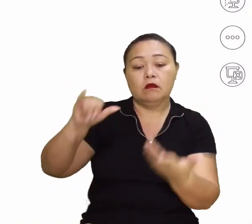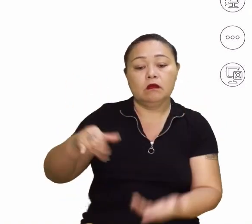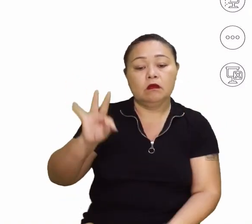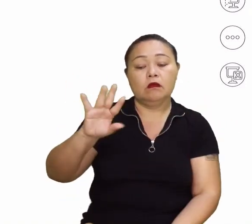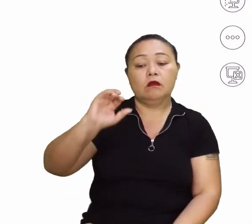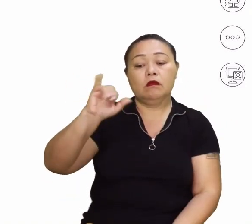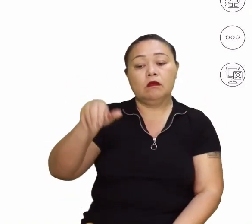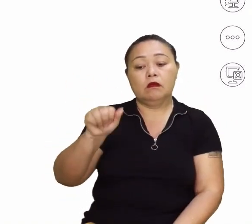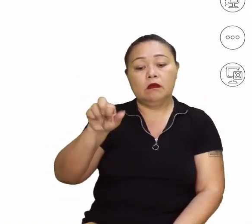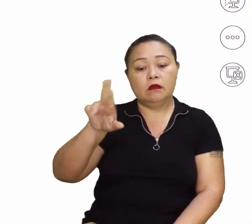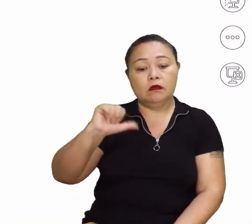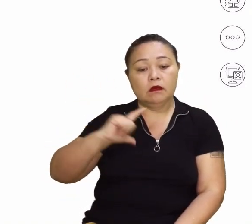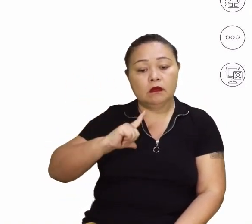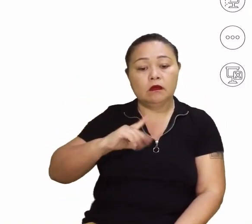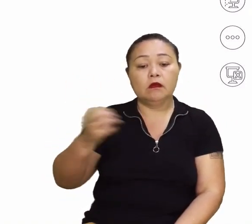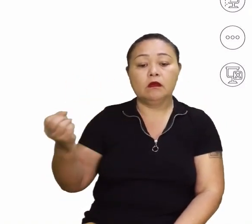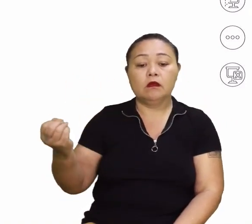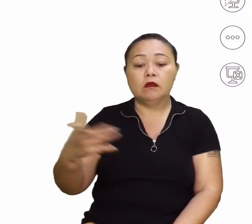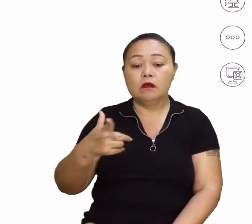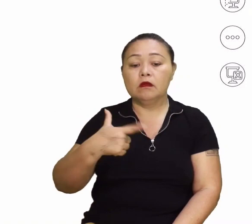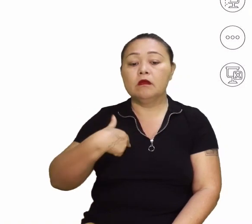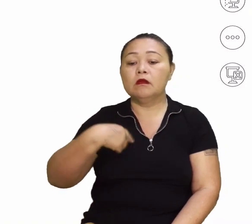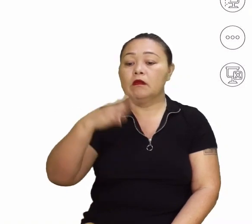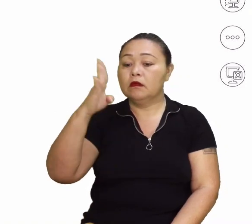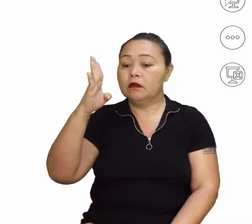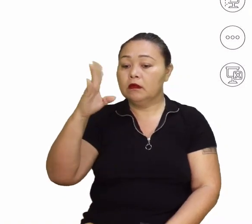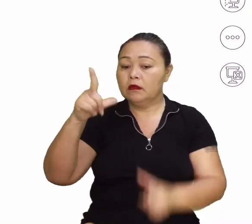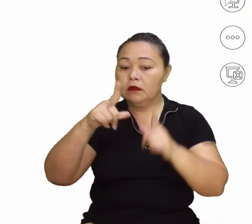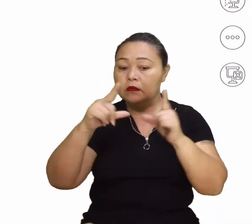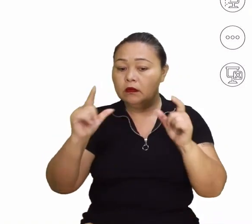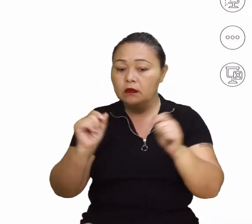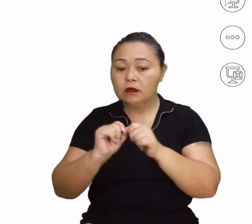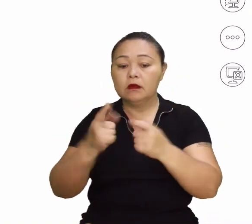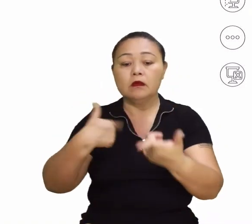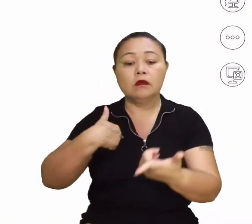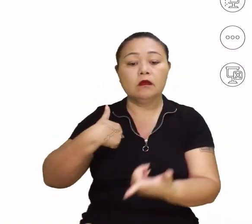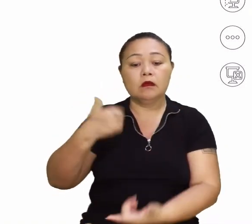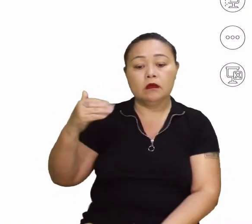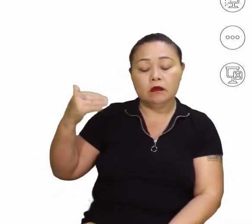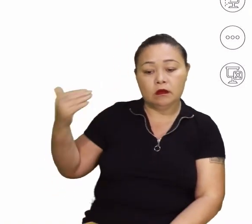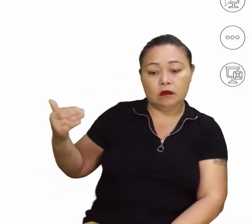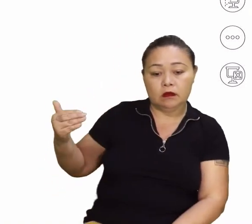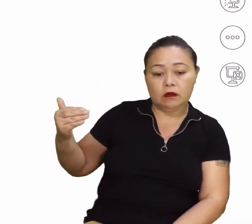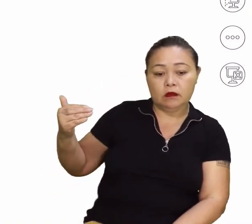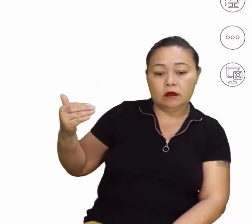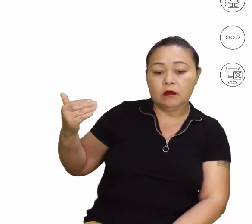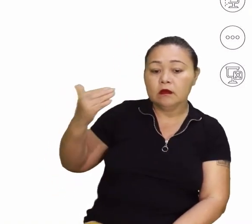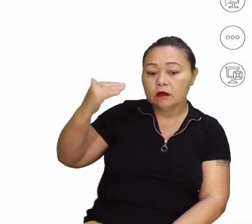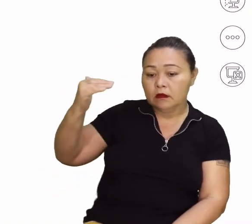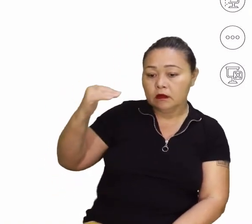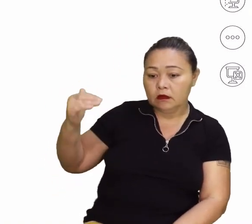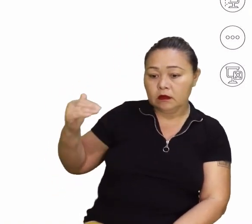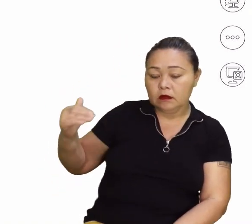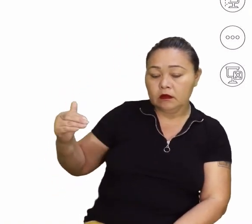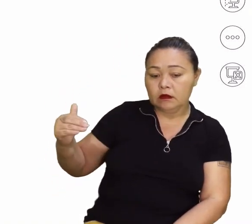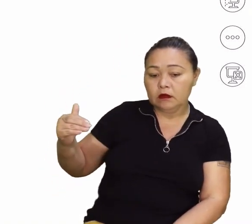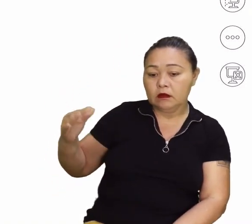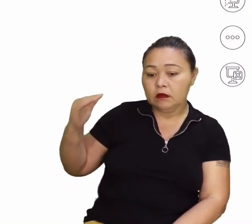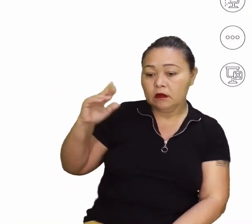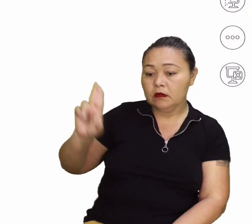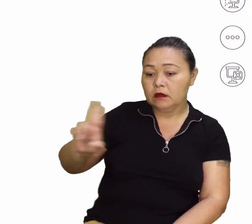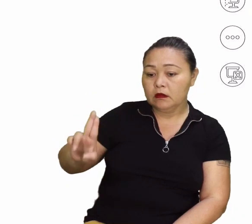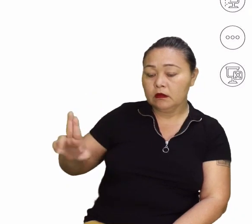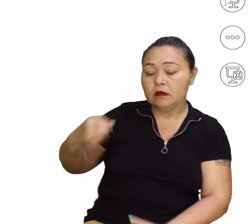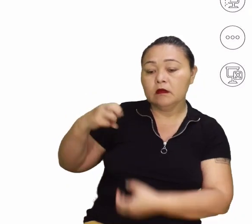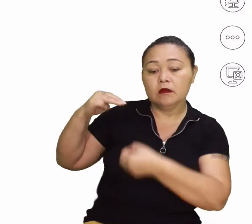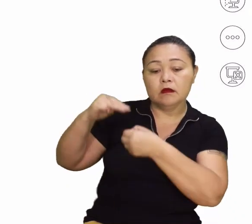Jaru, Nova Brasilândia, Novo Horizonte. Então, vocês depois vão dar uma olhada aí todos esses